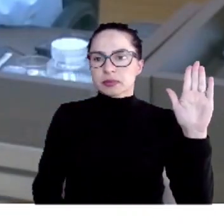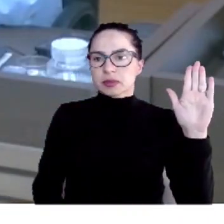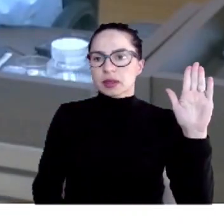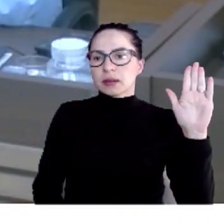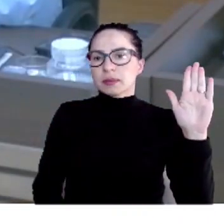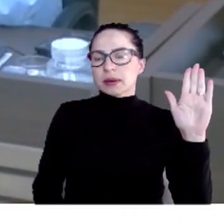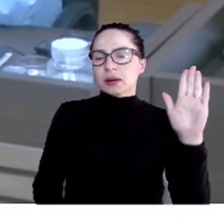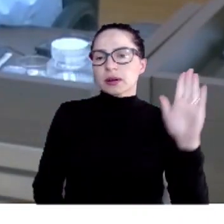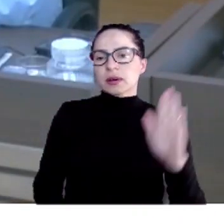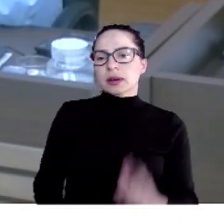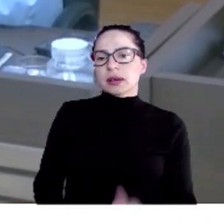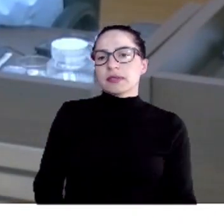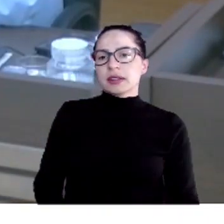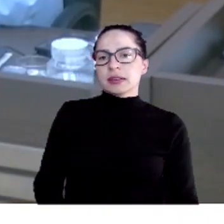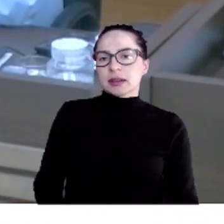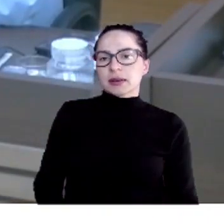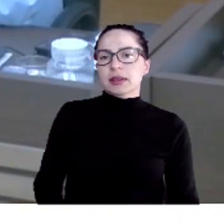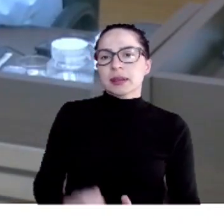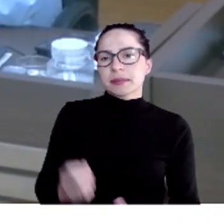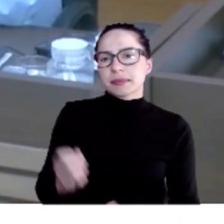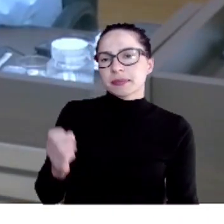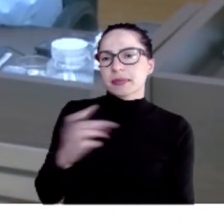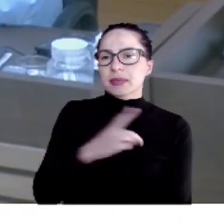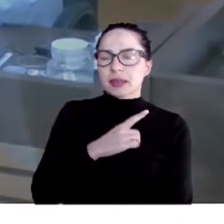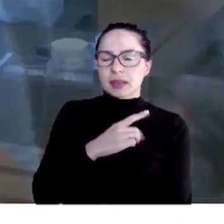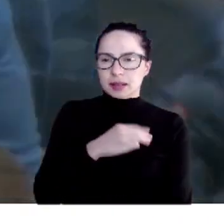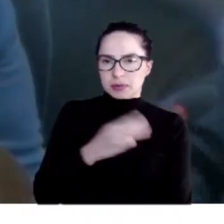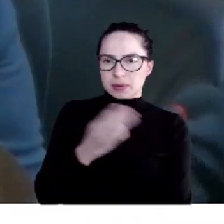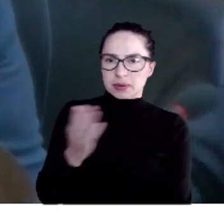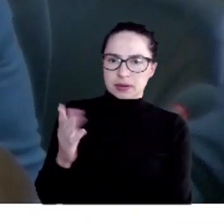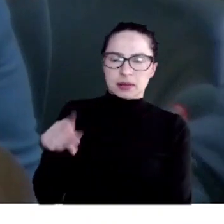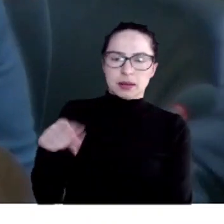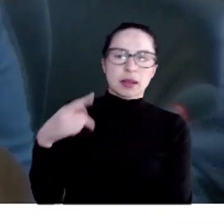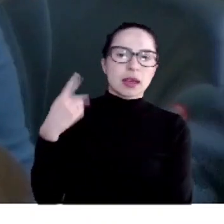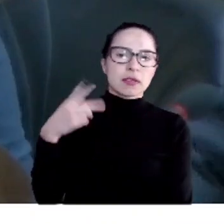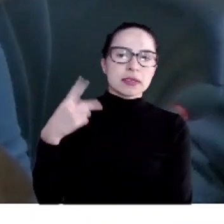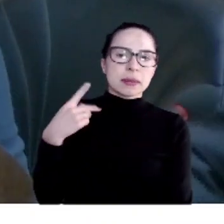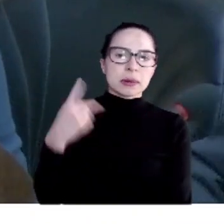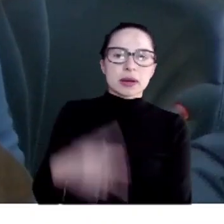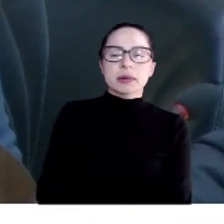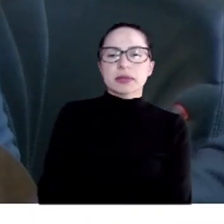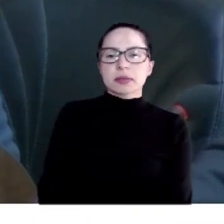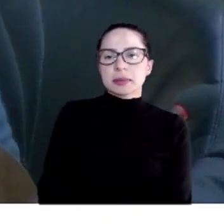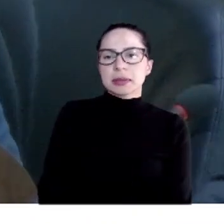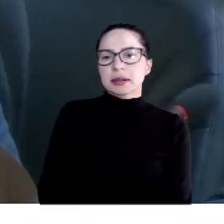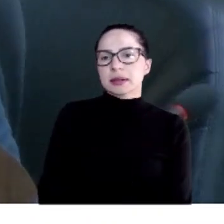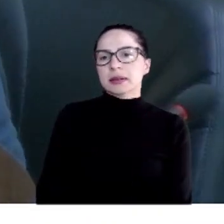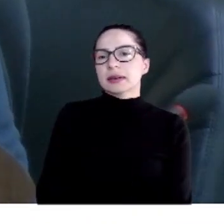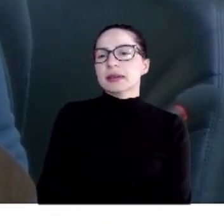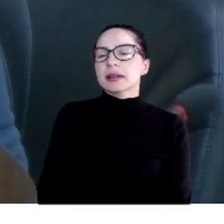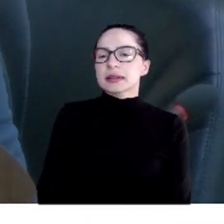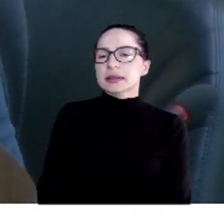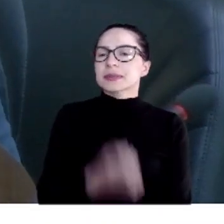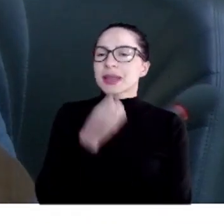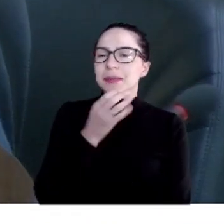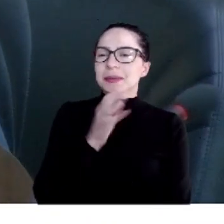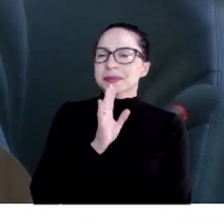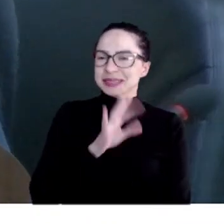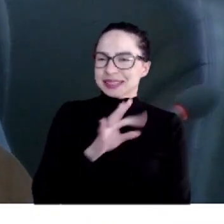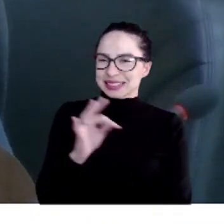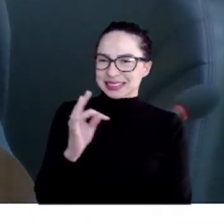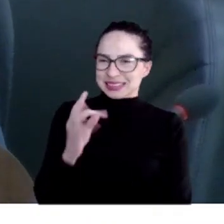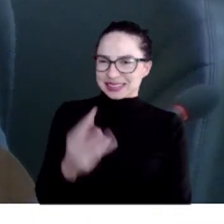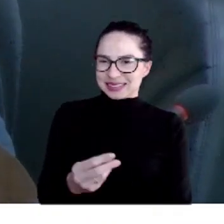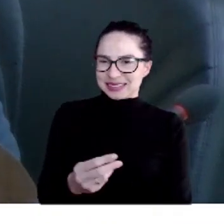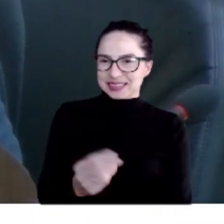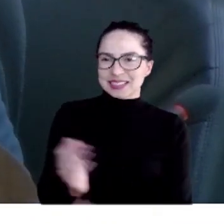palavra, vereador Della Mota, depois o vereador pastor Palamone. Pode falar. Senhor presidente, boa tarde a todos. Parabenizar o